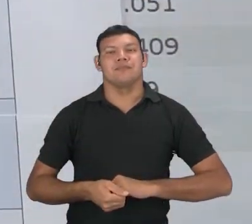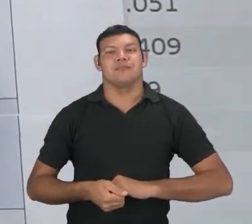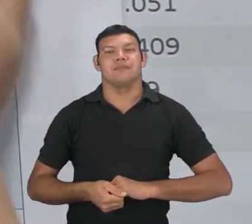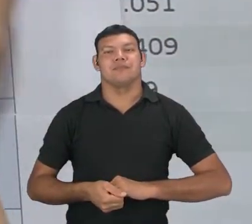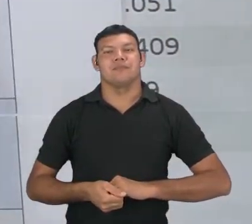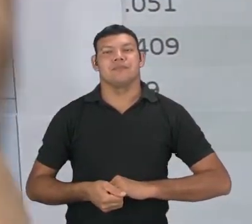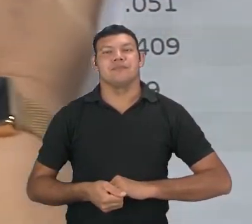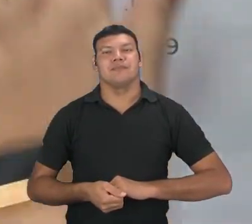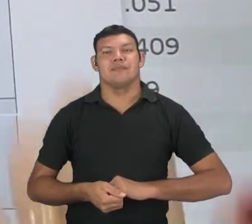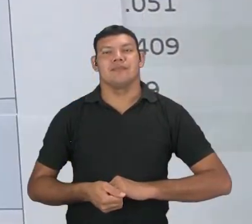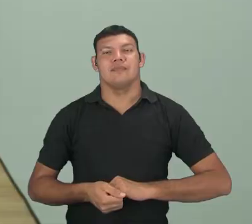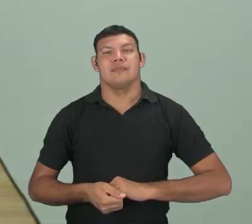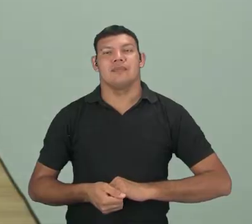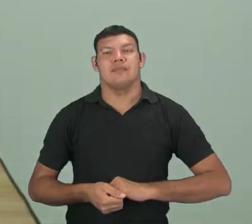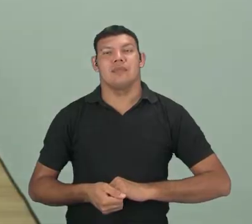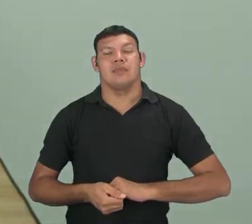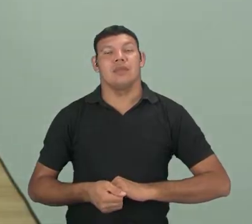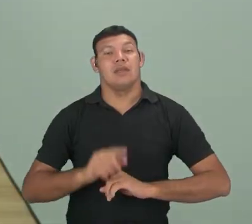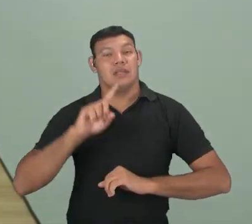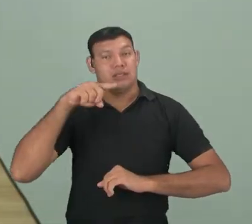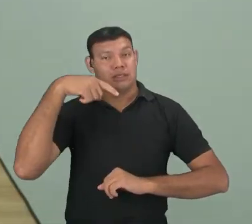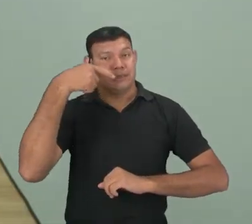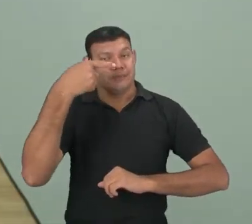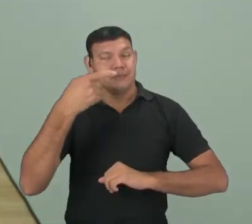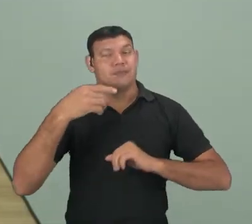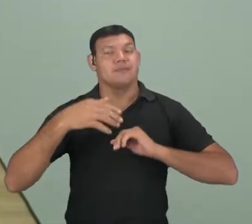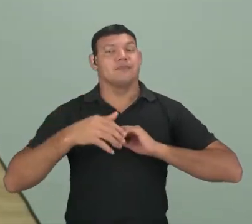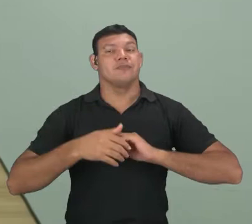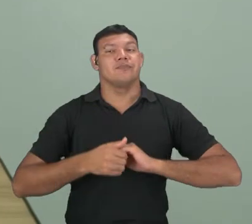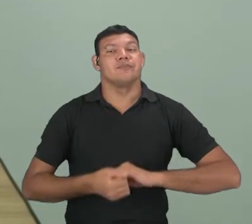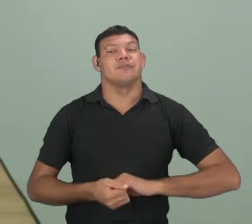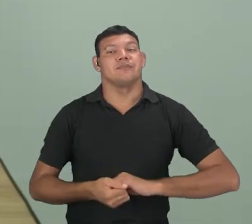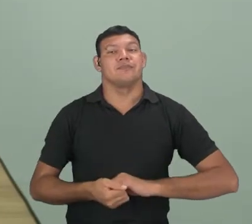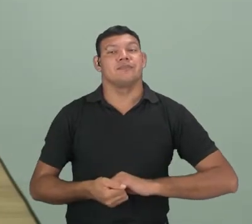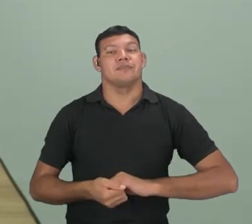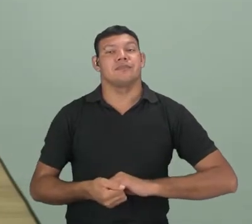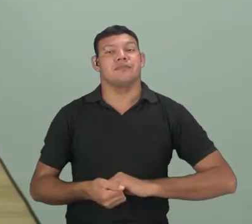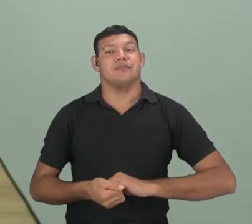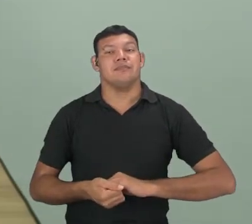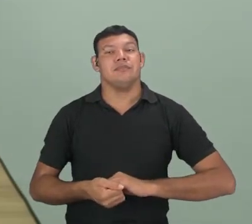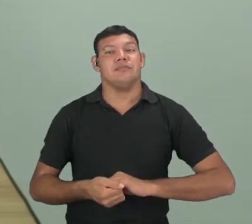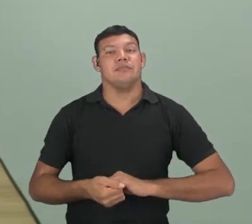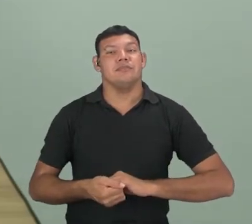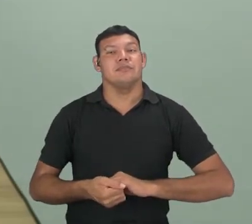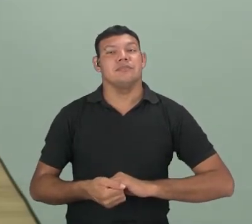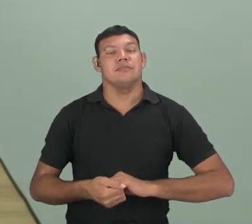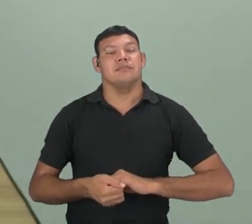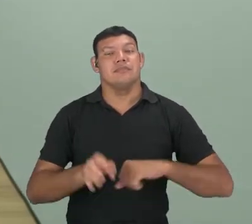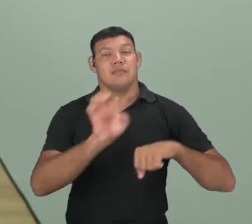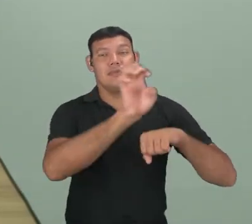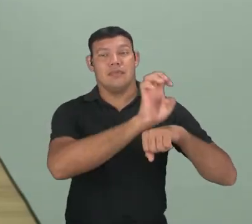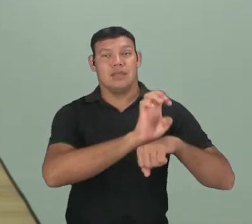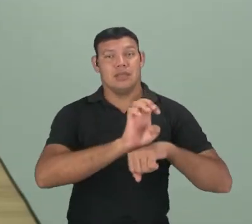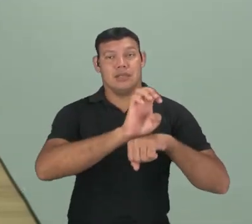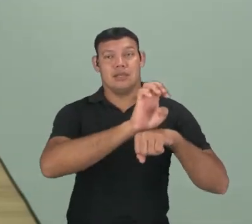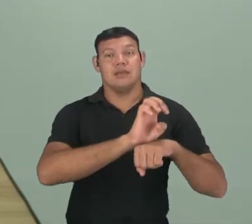Rio Branco. Seguindo aí, nós temos, o